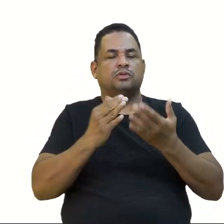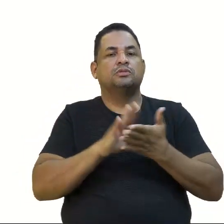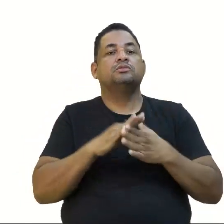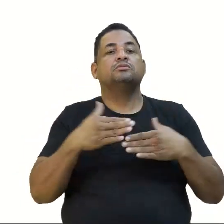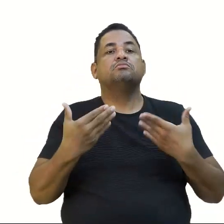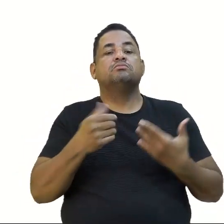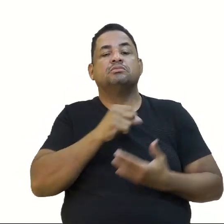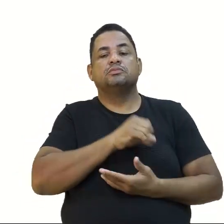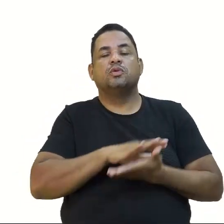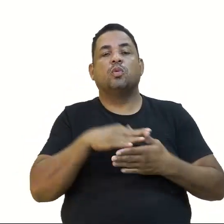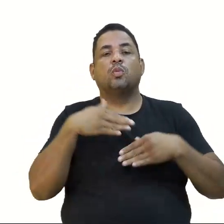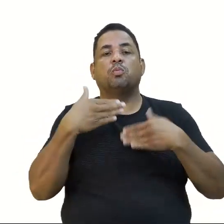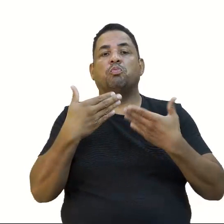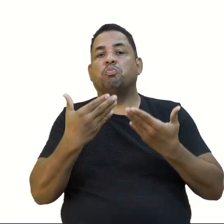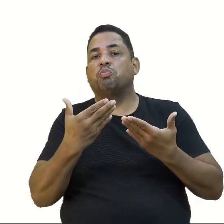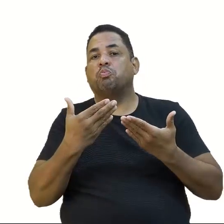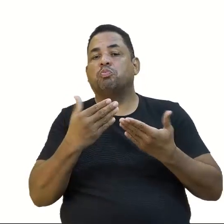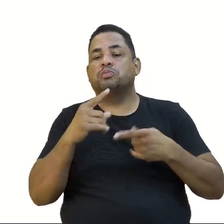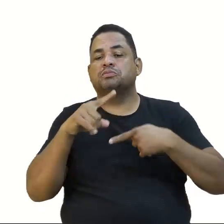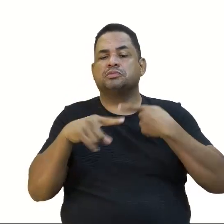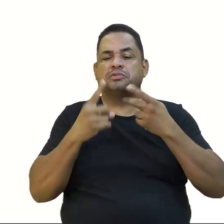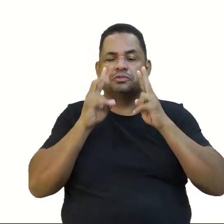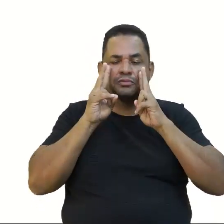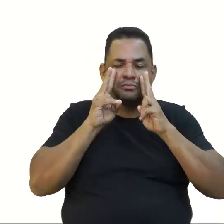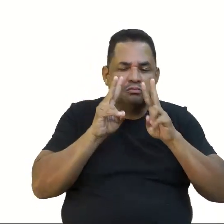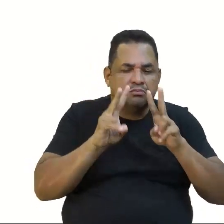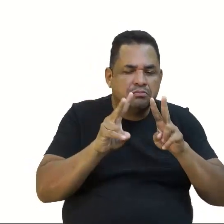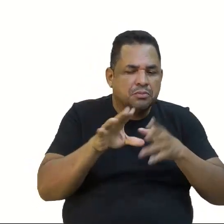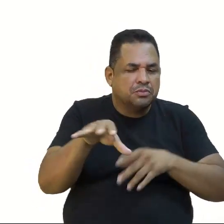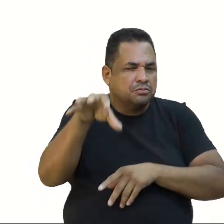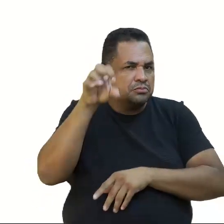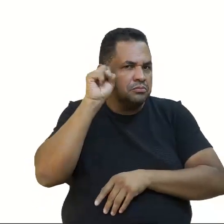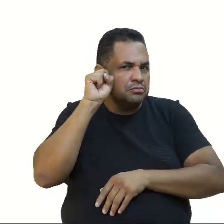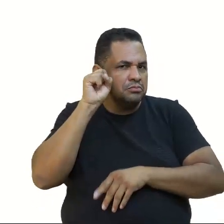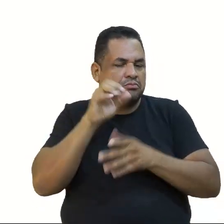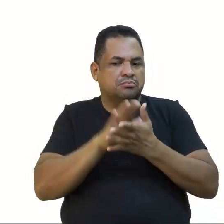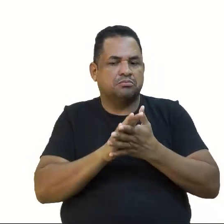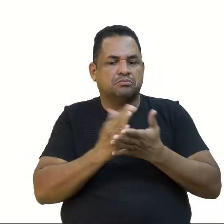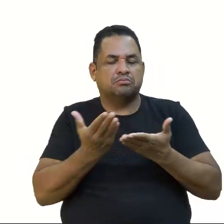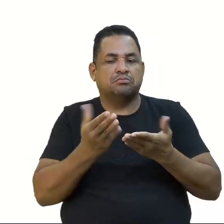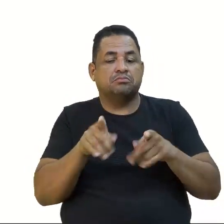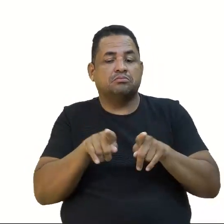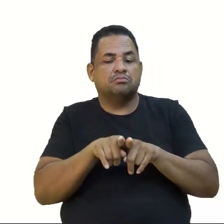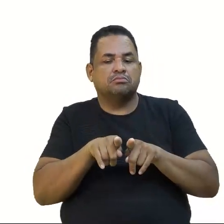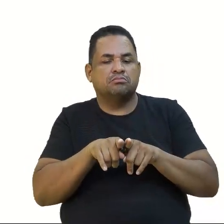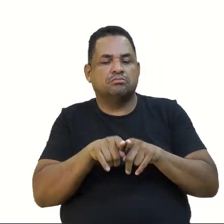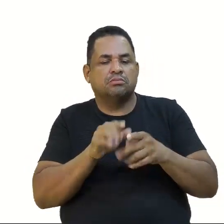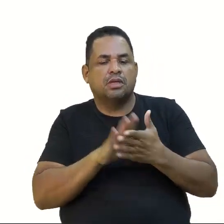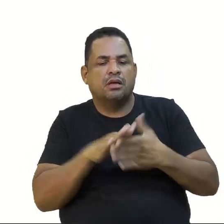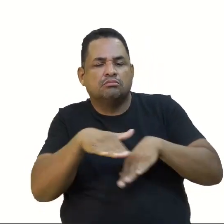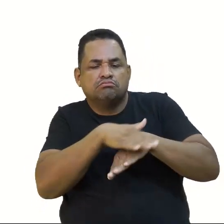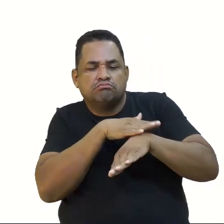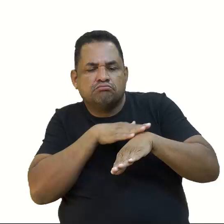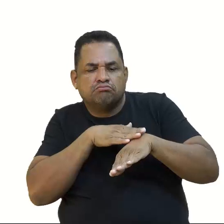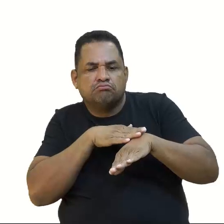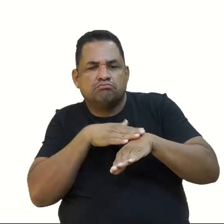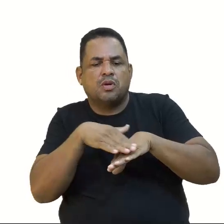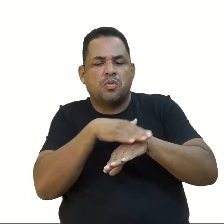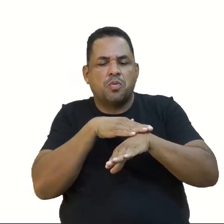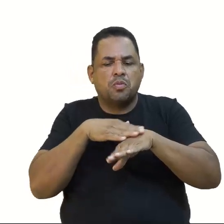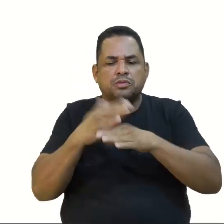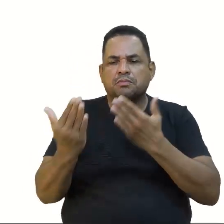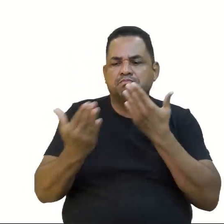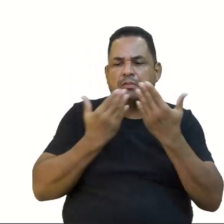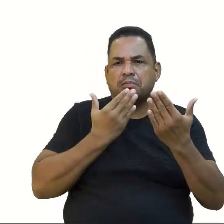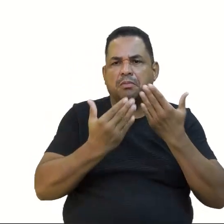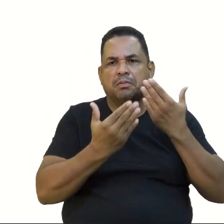Maurício. Quando, além de observar e ouvir, você se dispõe a conversar, a discutir com os